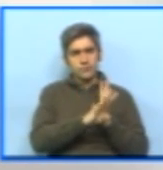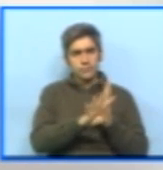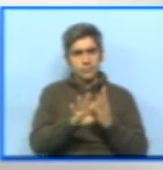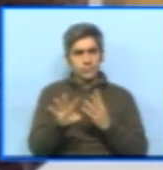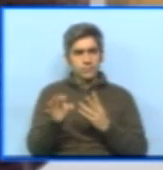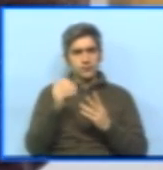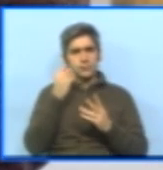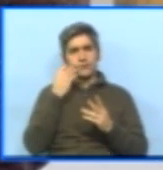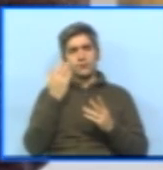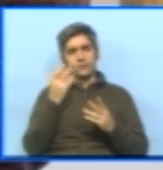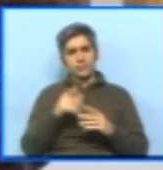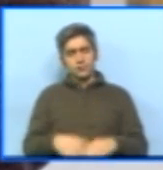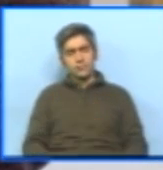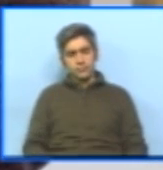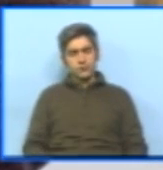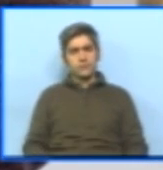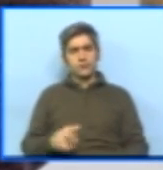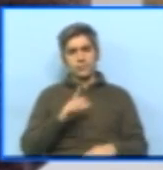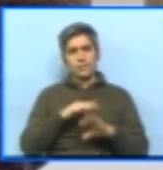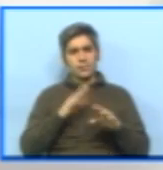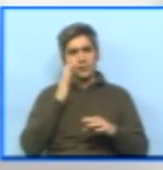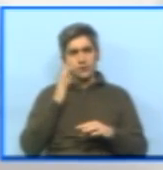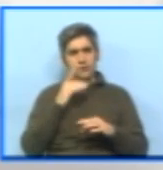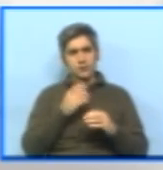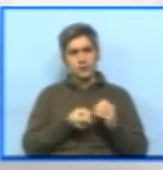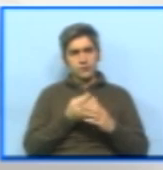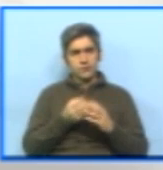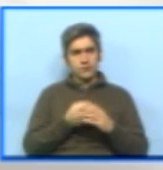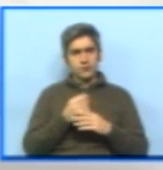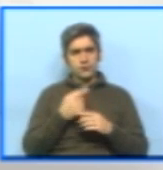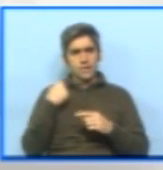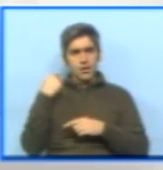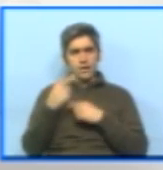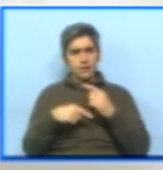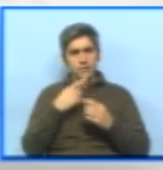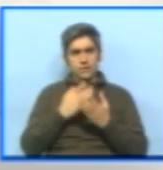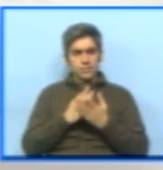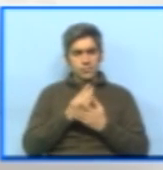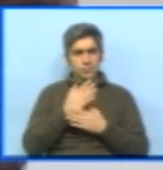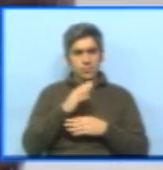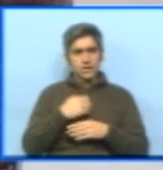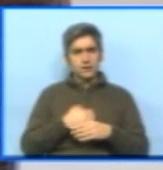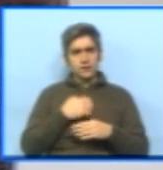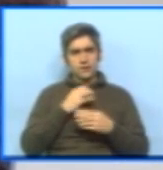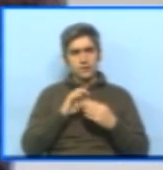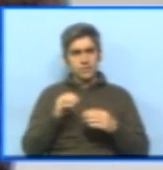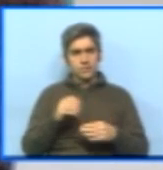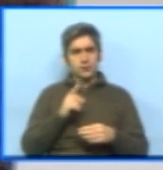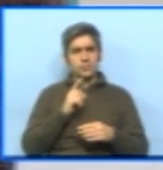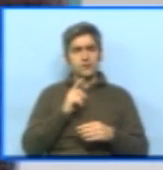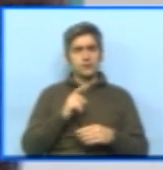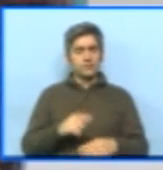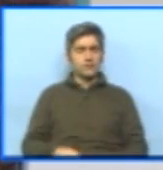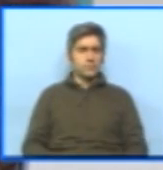série de iniciativas que estão a tentar fazer com que, de facto, a tradição vá ganhando cada vez mais sentido.